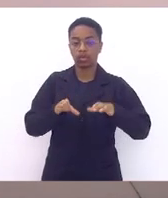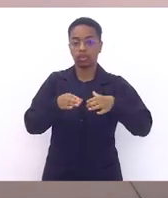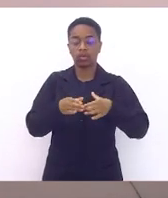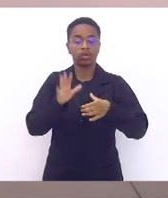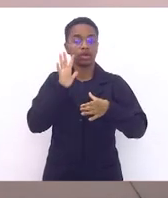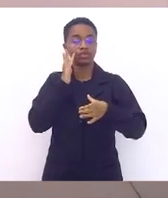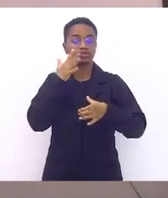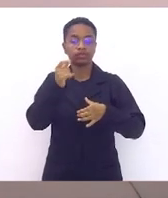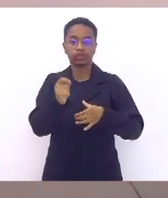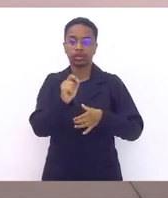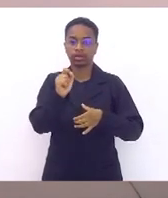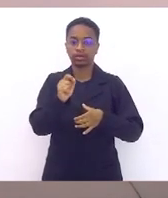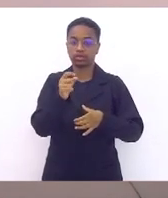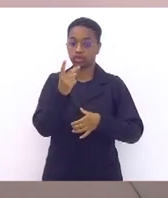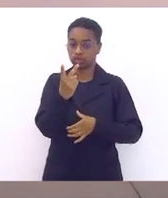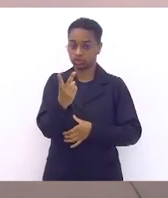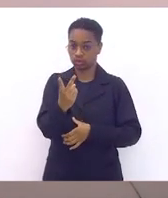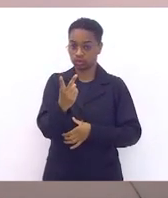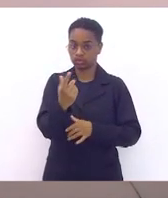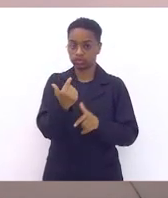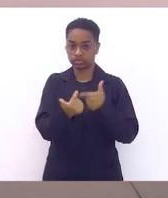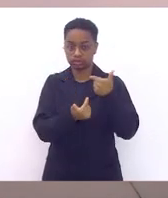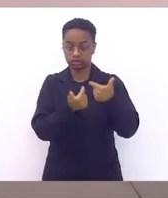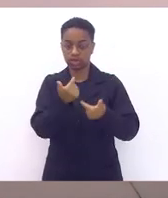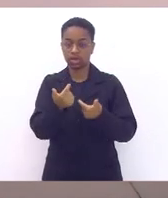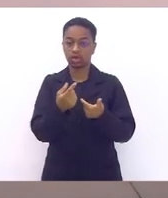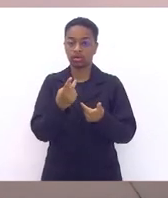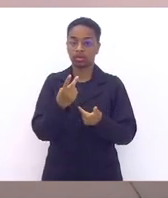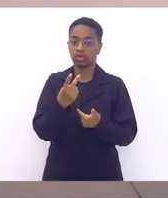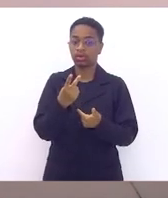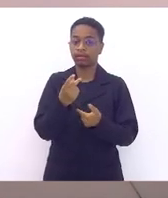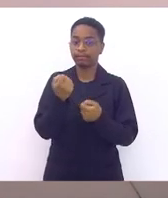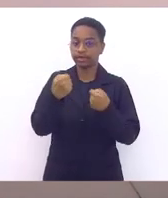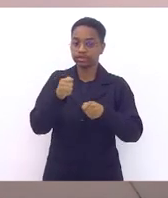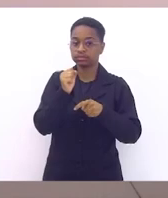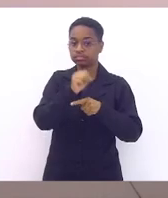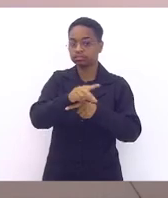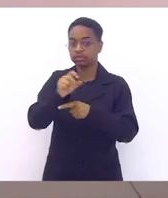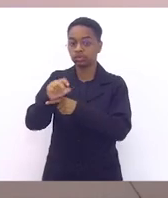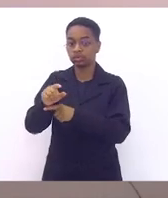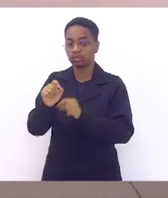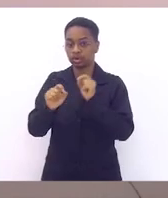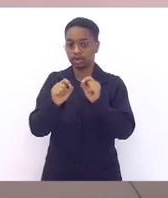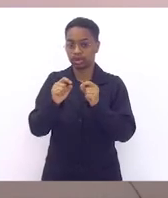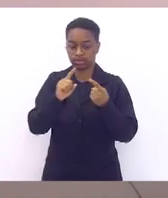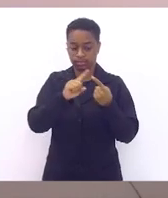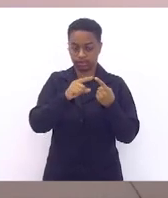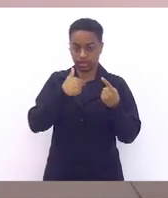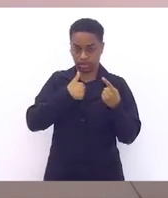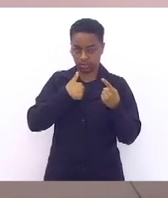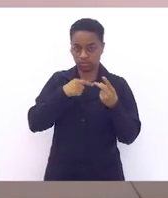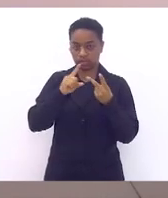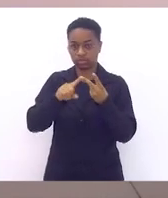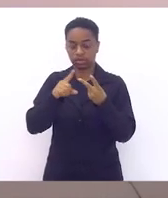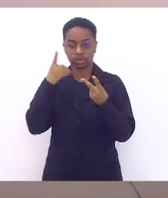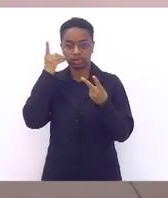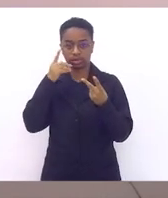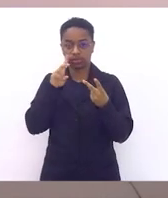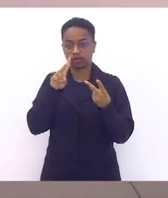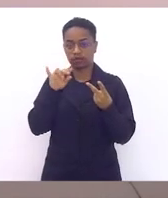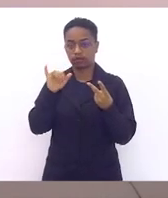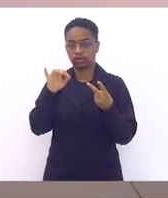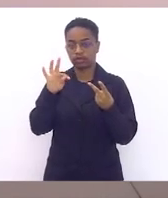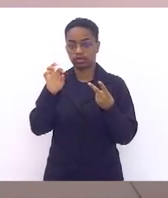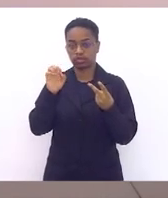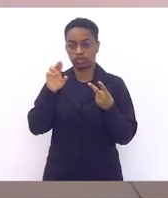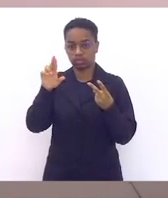dois cargos, esses dois assentos, fossem ocupados por mim e pelo deputado Vitor Júnior. E,